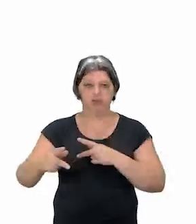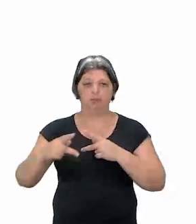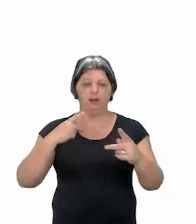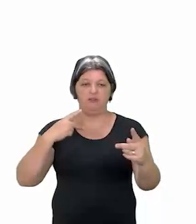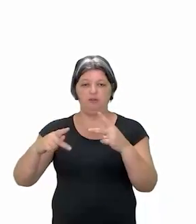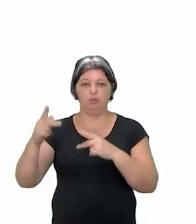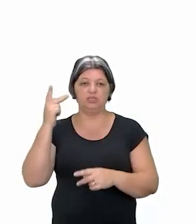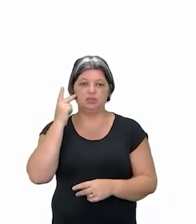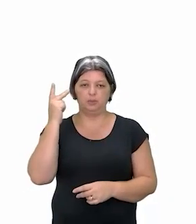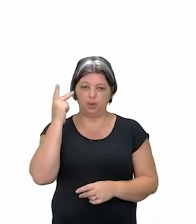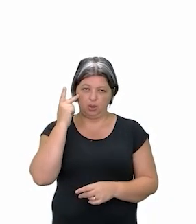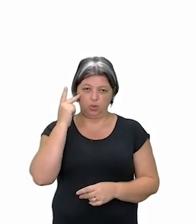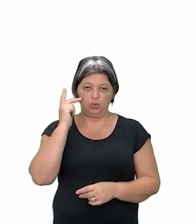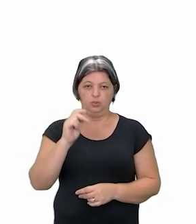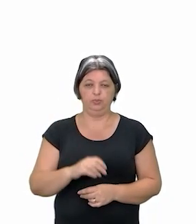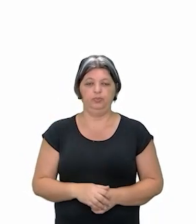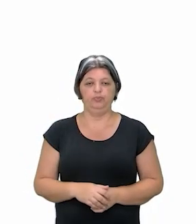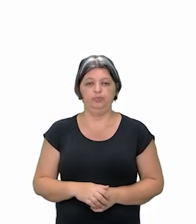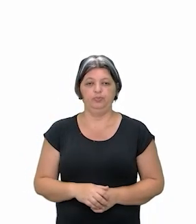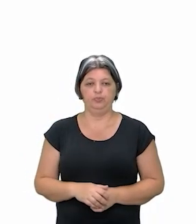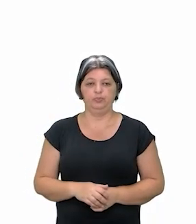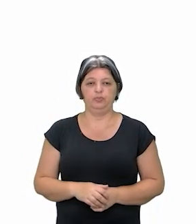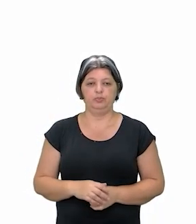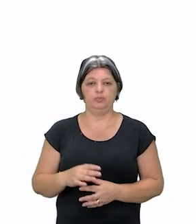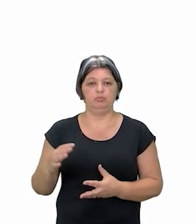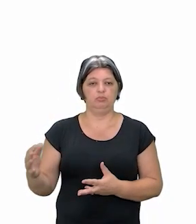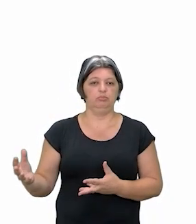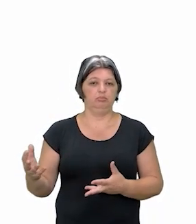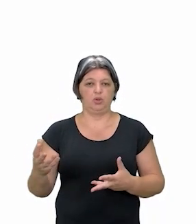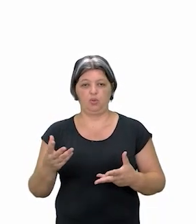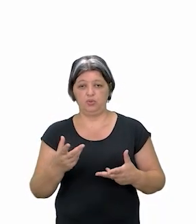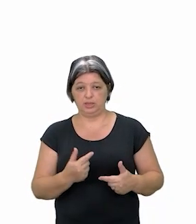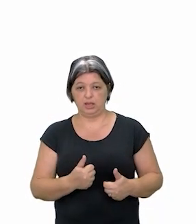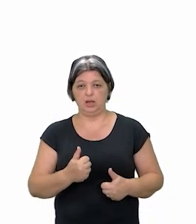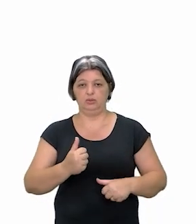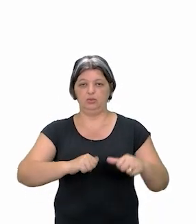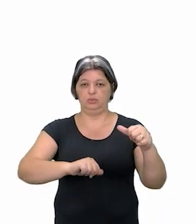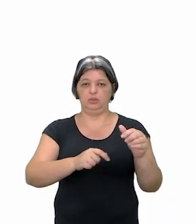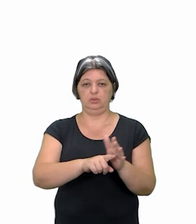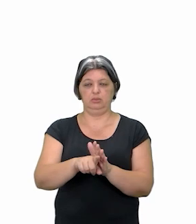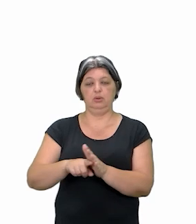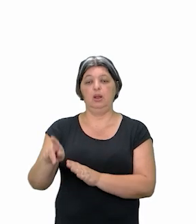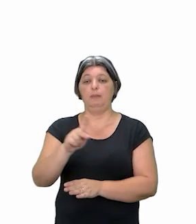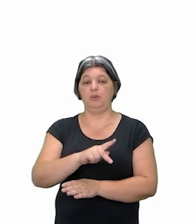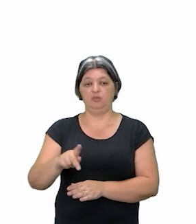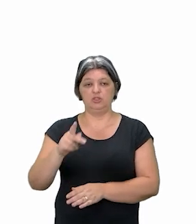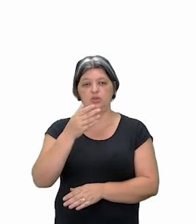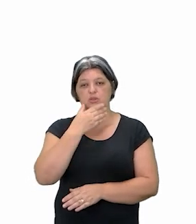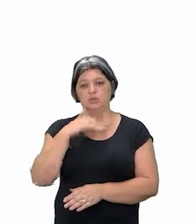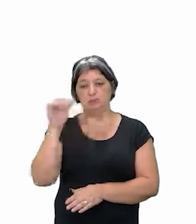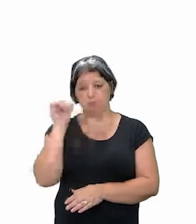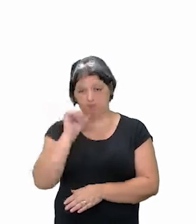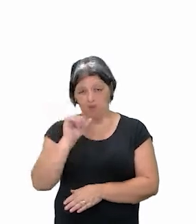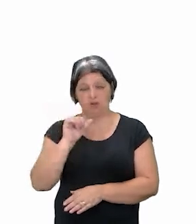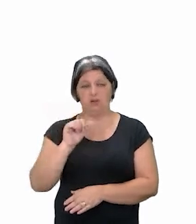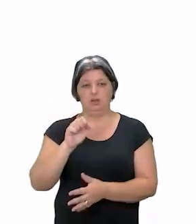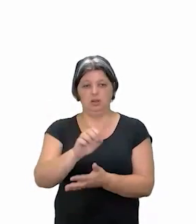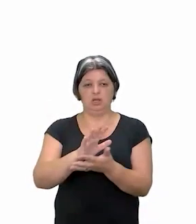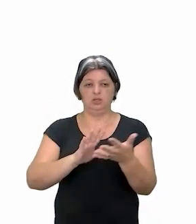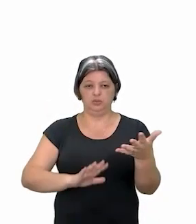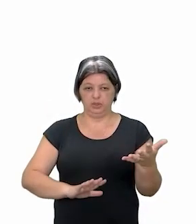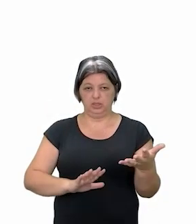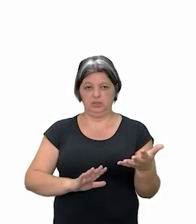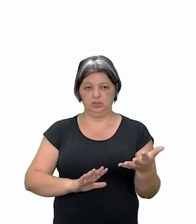da plataforma São Paulo, né? A gente vai convidar, então, aí os professores e as professoras a analisar algumas